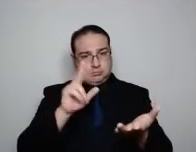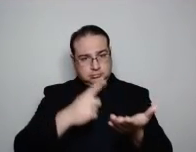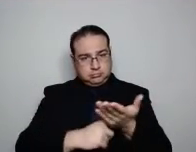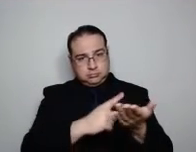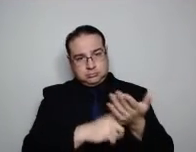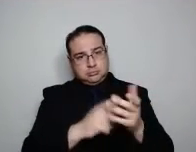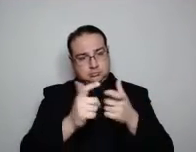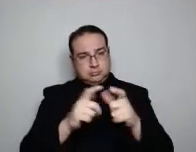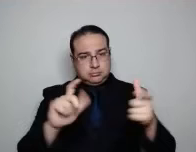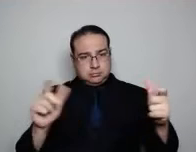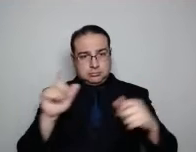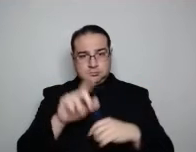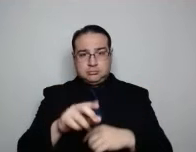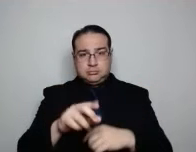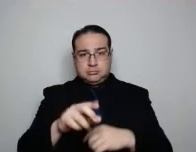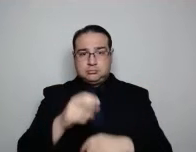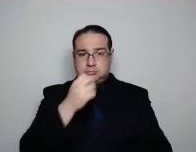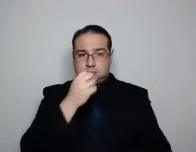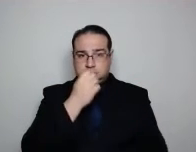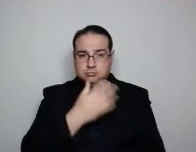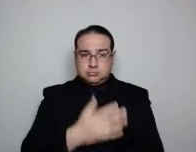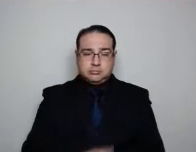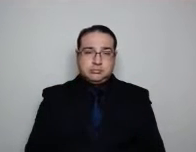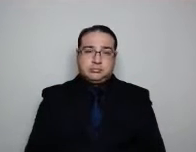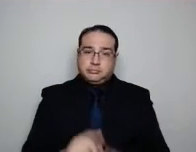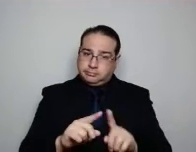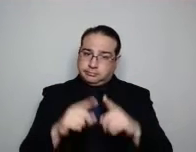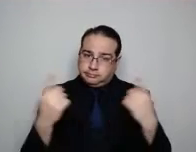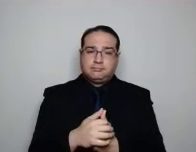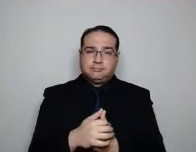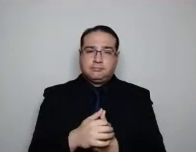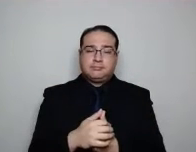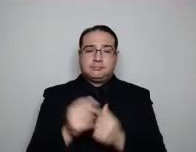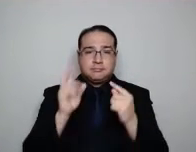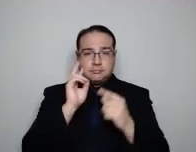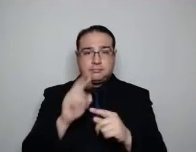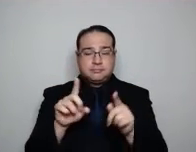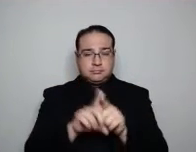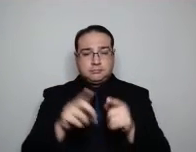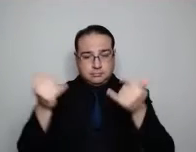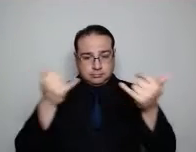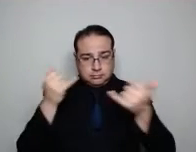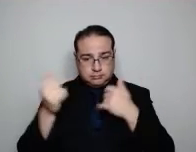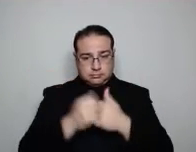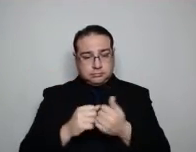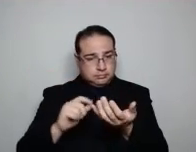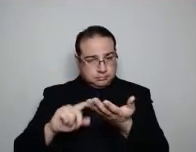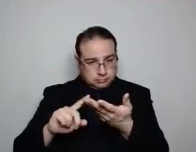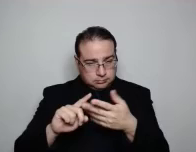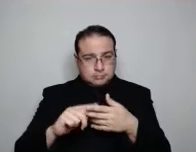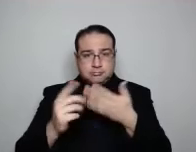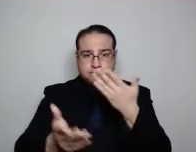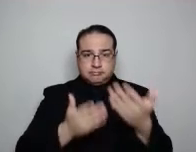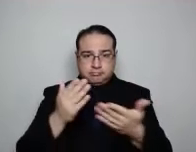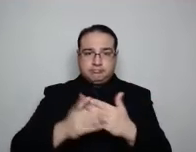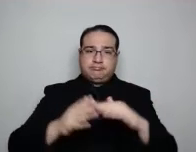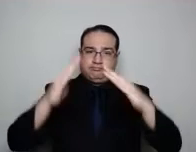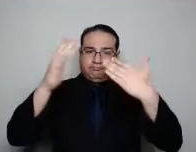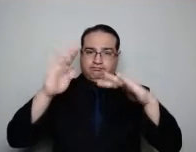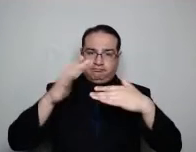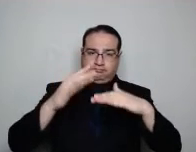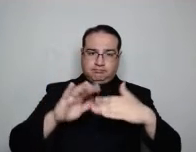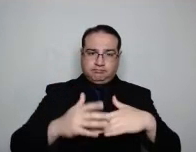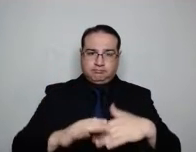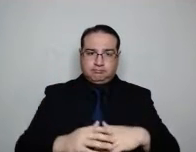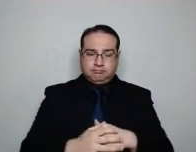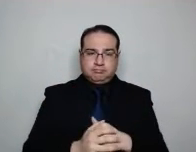é muito bom, mas, ao mesmo tempo, o que a gente tem notícia é que a qualidade dos serviços não tem acompanhado o